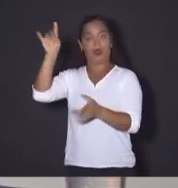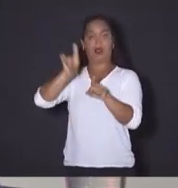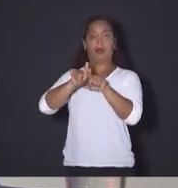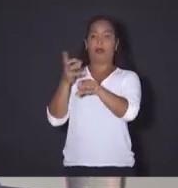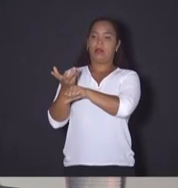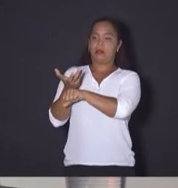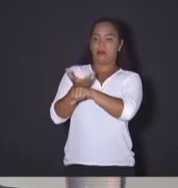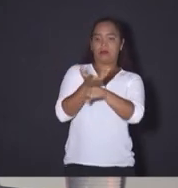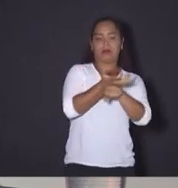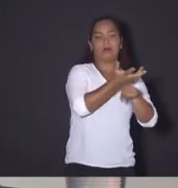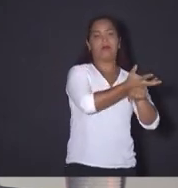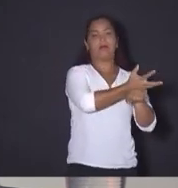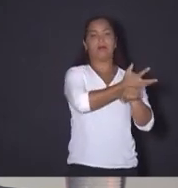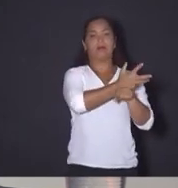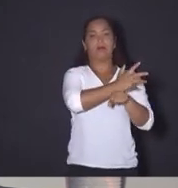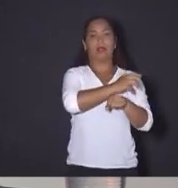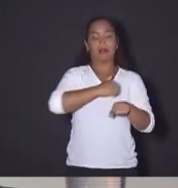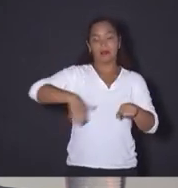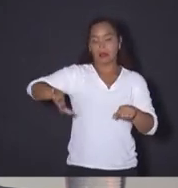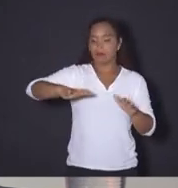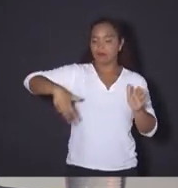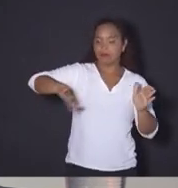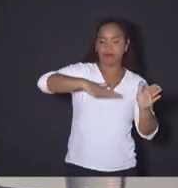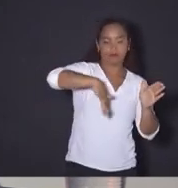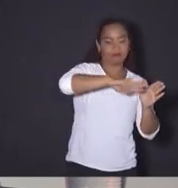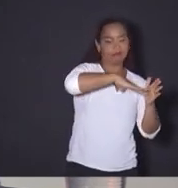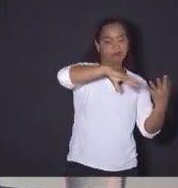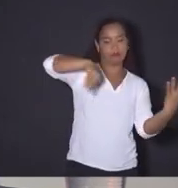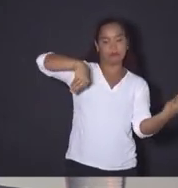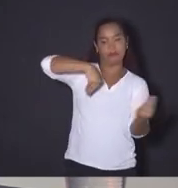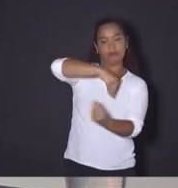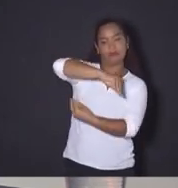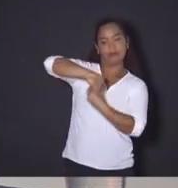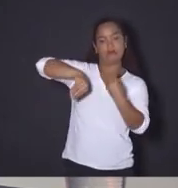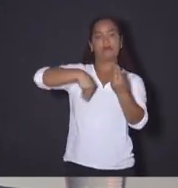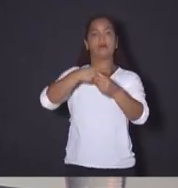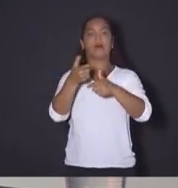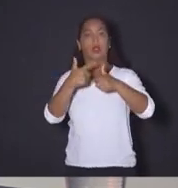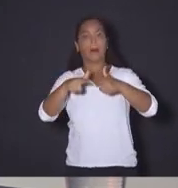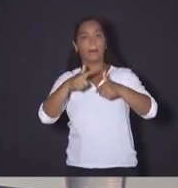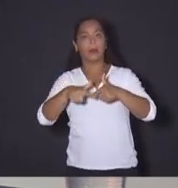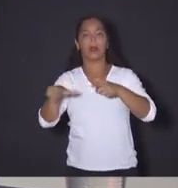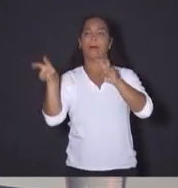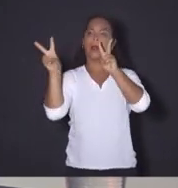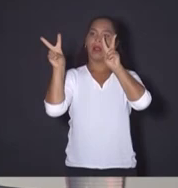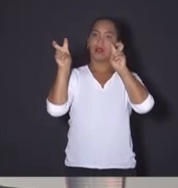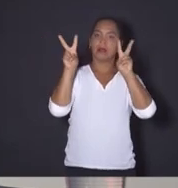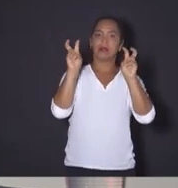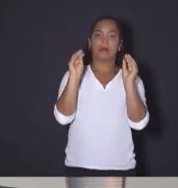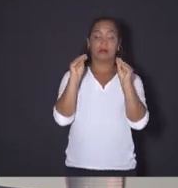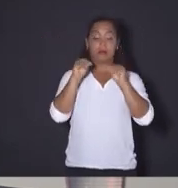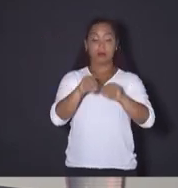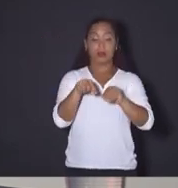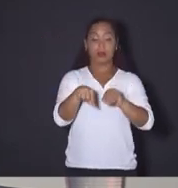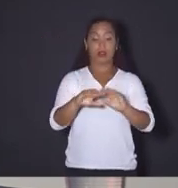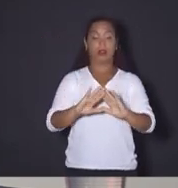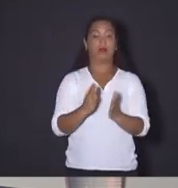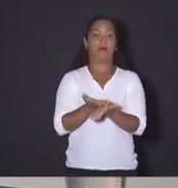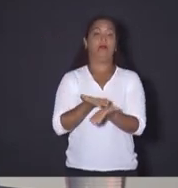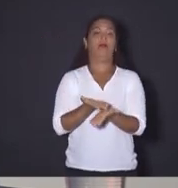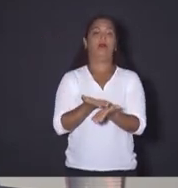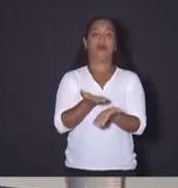é preciso que os diferentes campos do conhecimento tematizem problematizem as instituições de educação básica nas suas